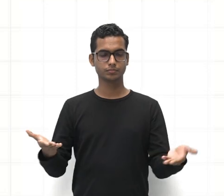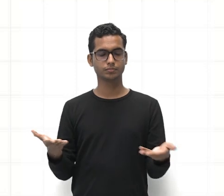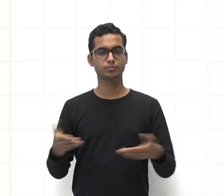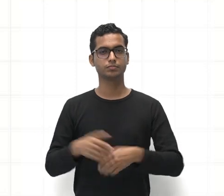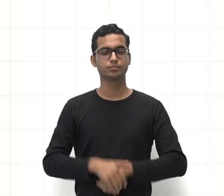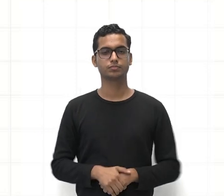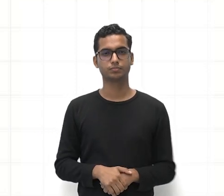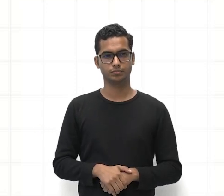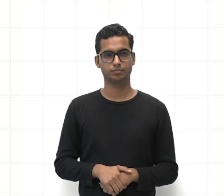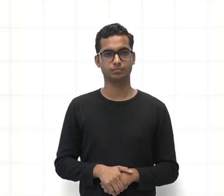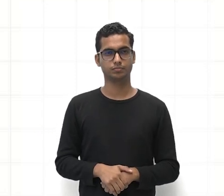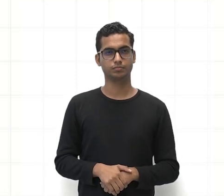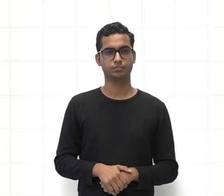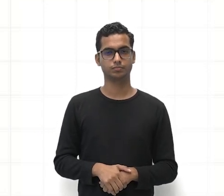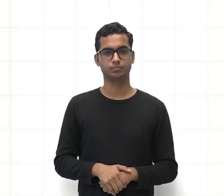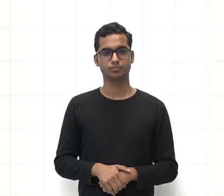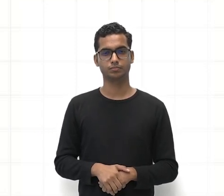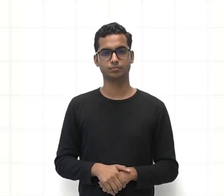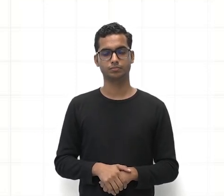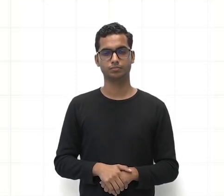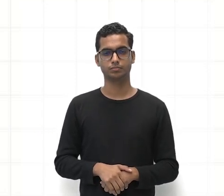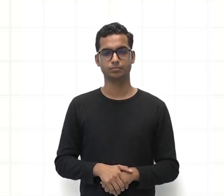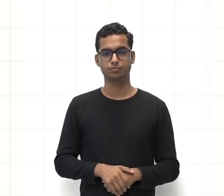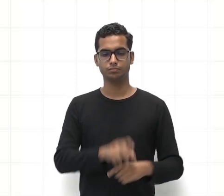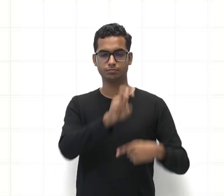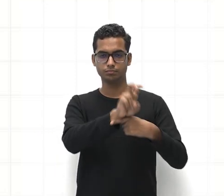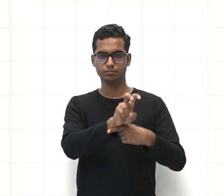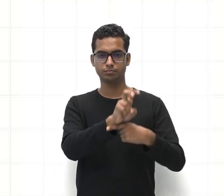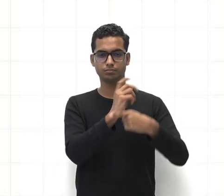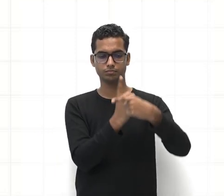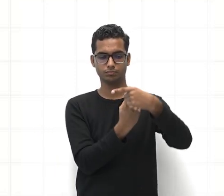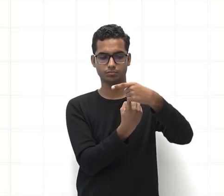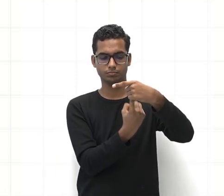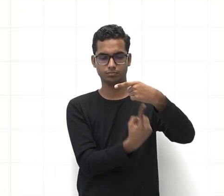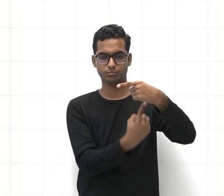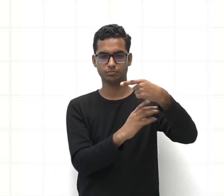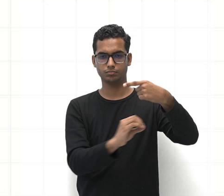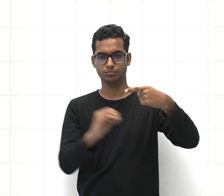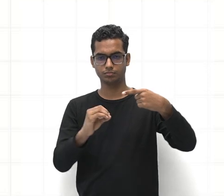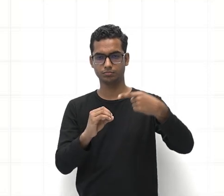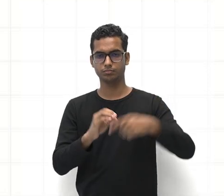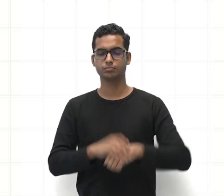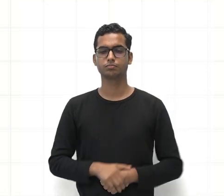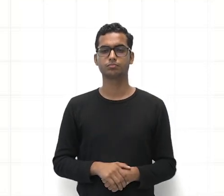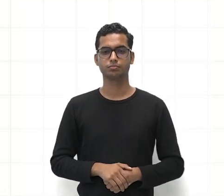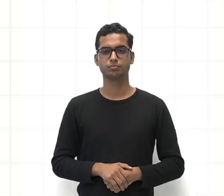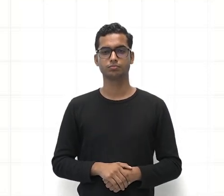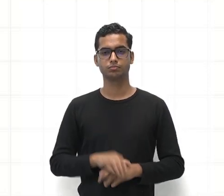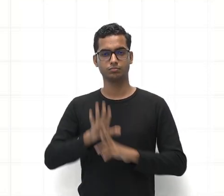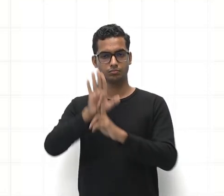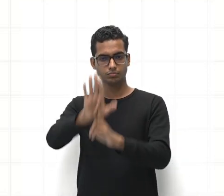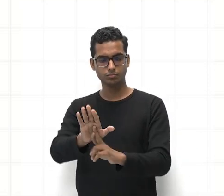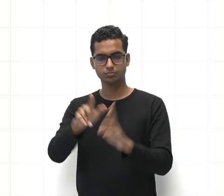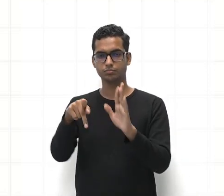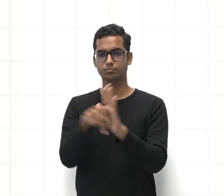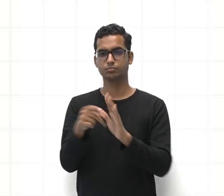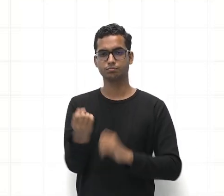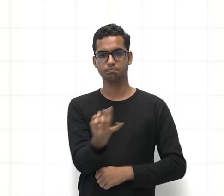sua representação em forma de uma fração centesimal, 5 sobre 100, e a sua representação